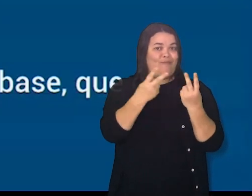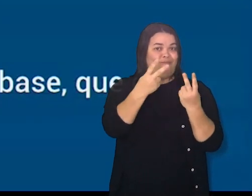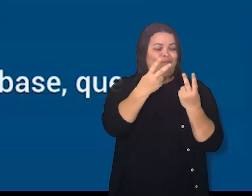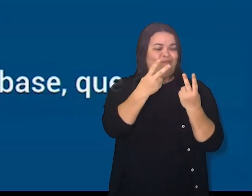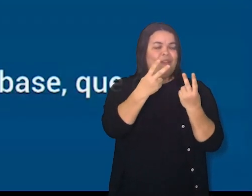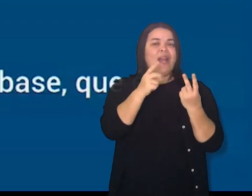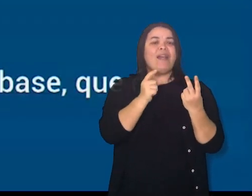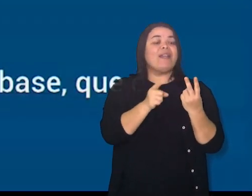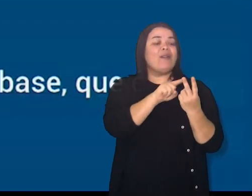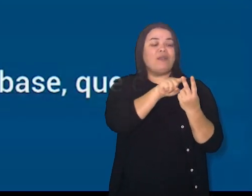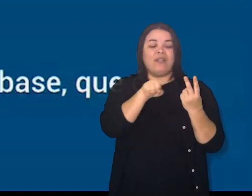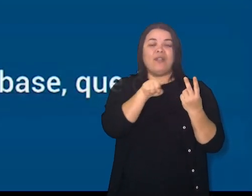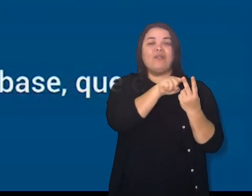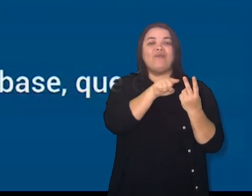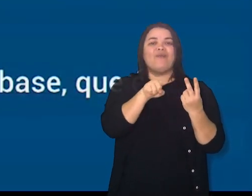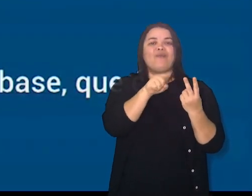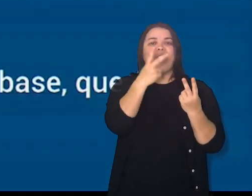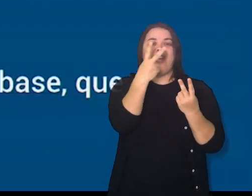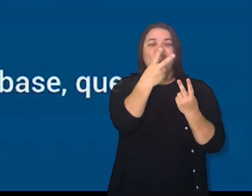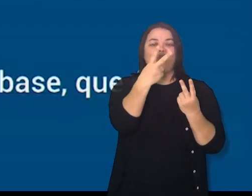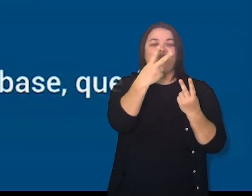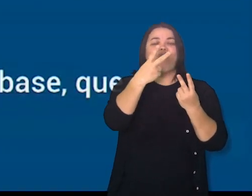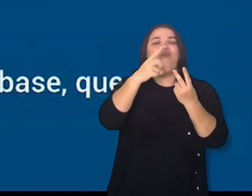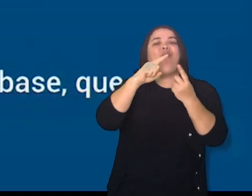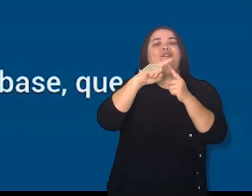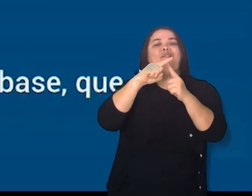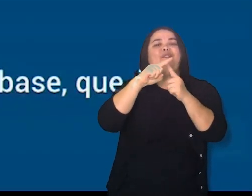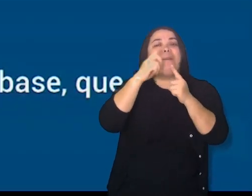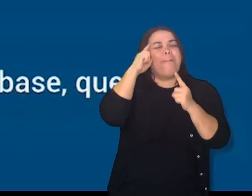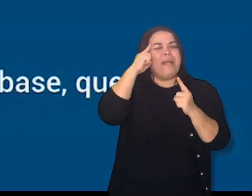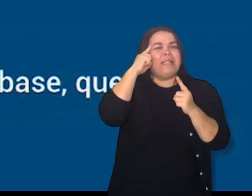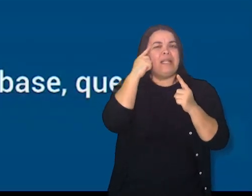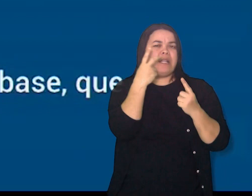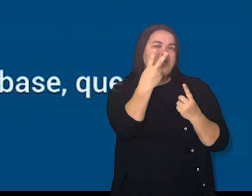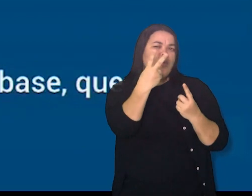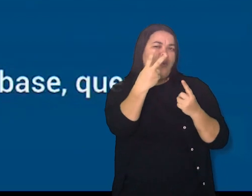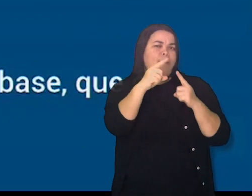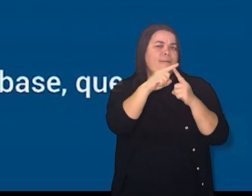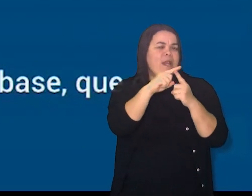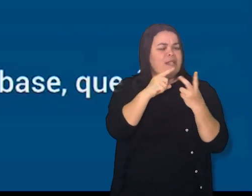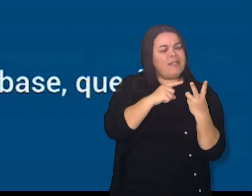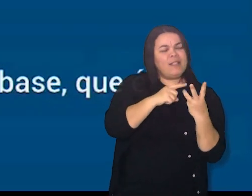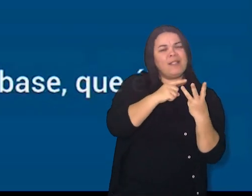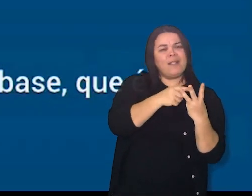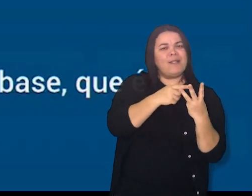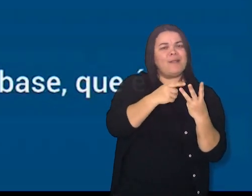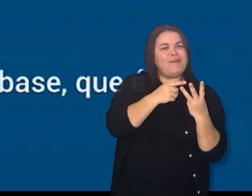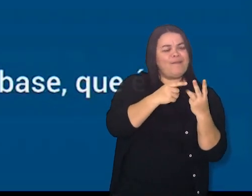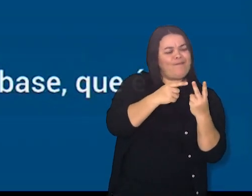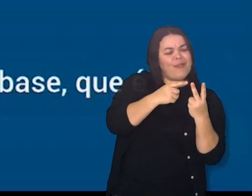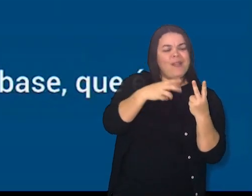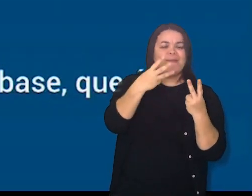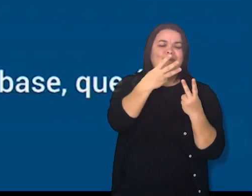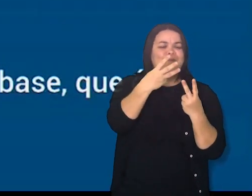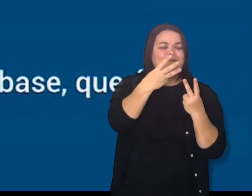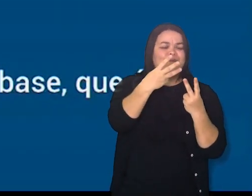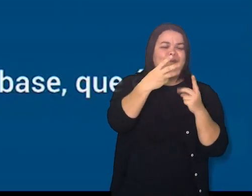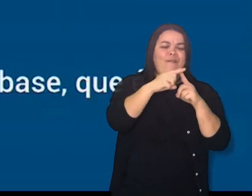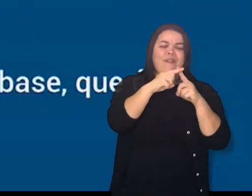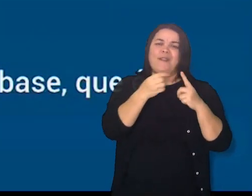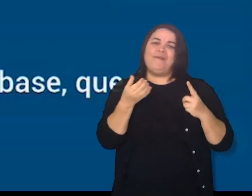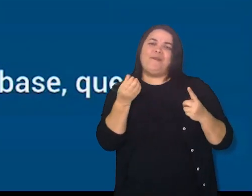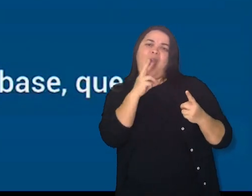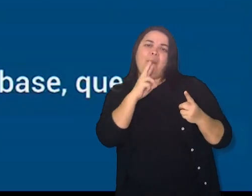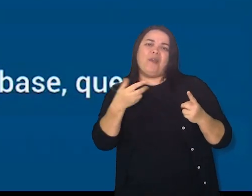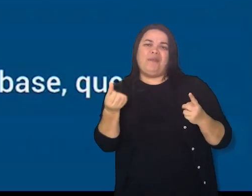terceira. Aí quer resolver logo, né? Porque quer sair logo, quer terminar logo a avaliação. Aí 2 à terceira